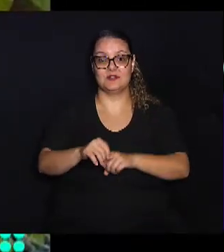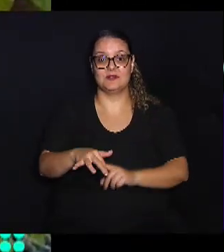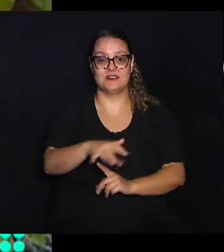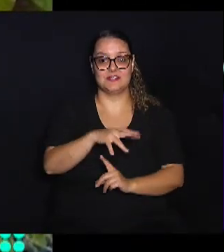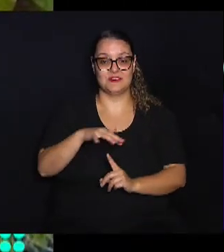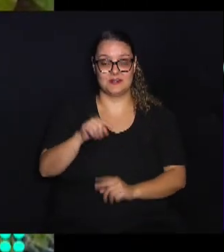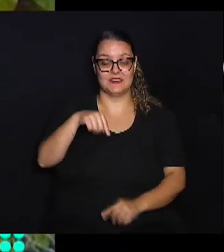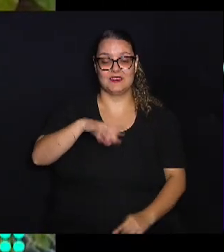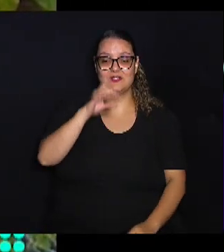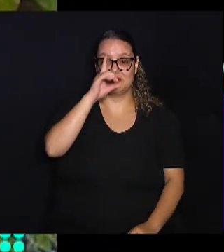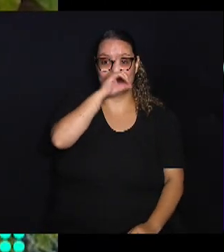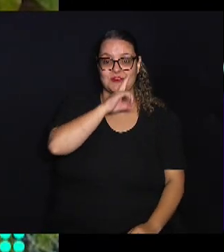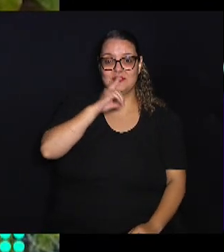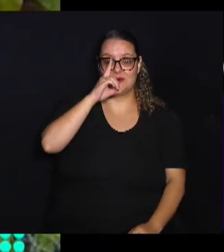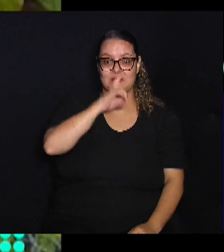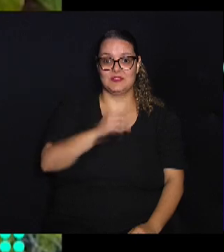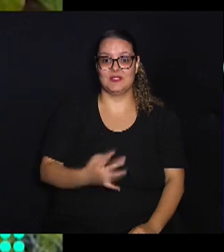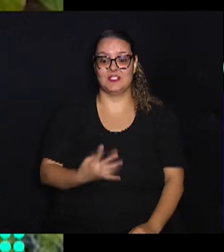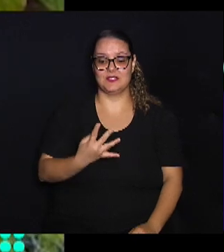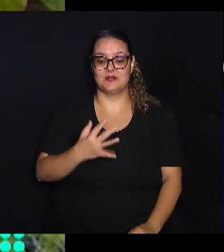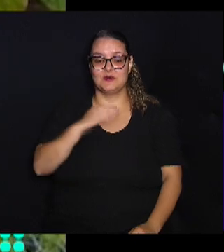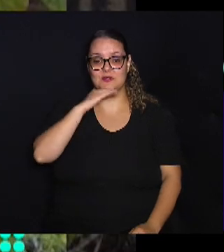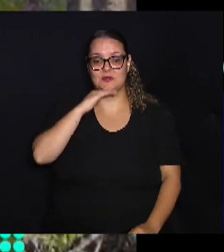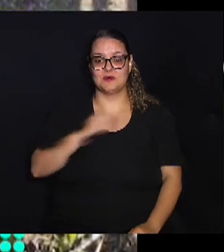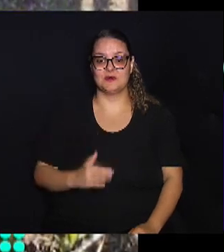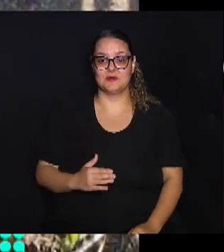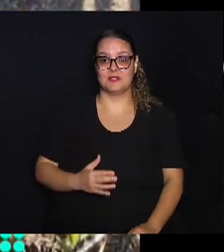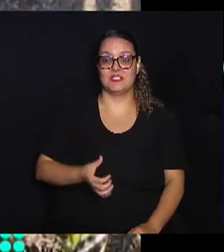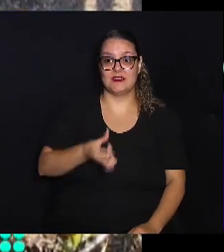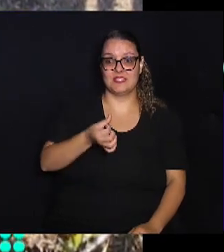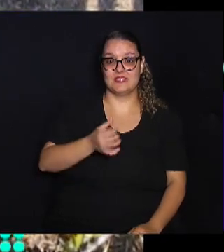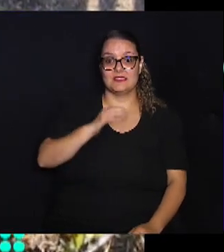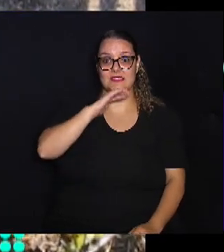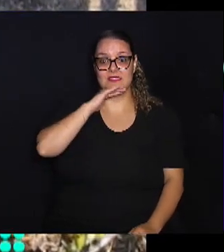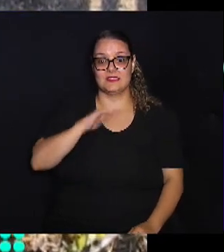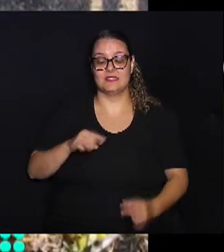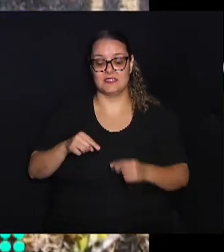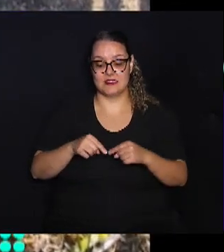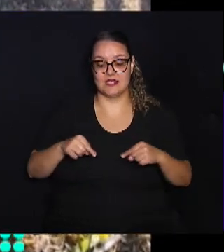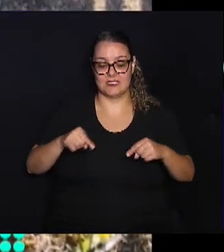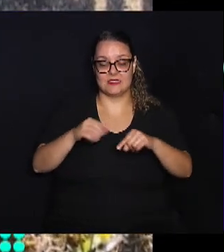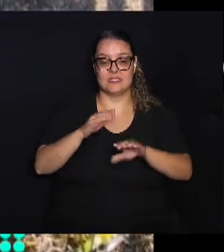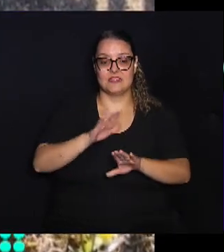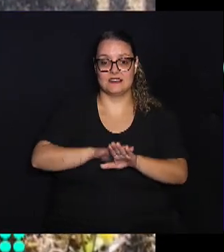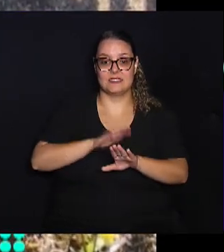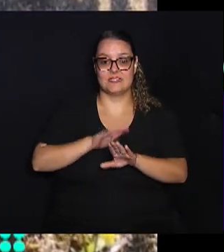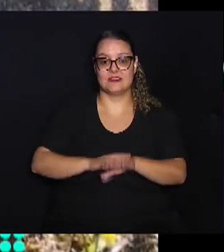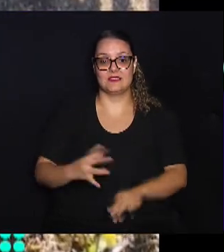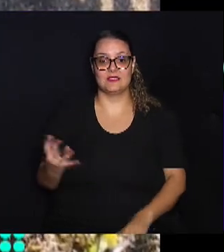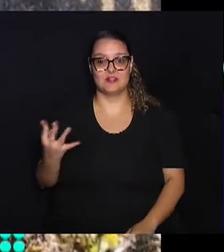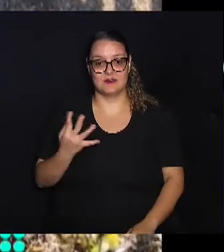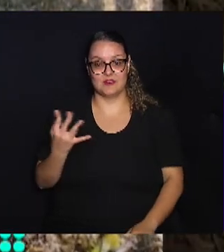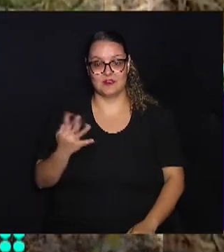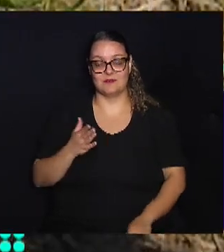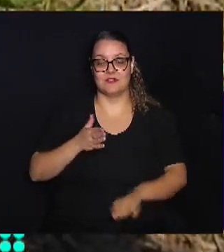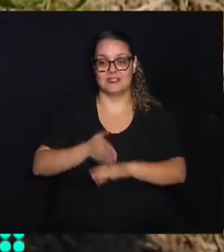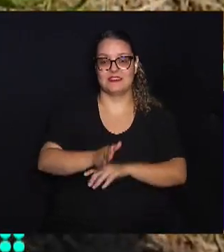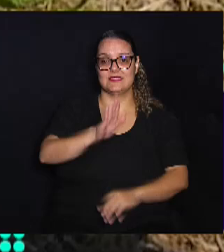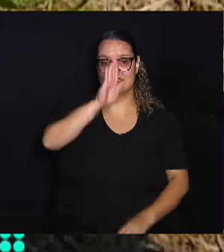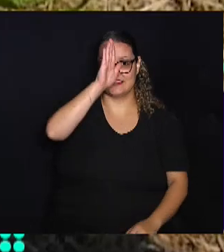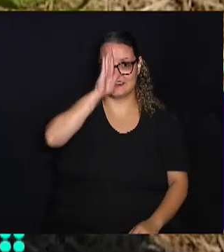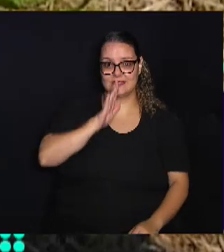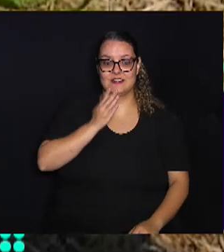neste domingo, às 4 da tarde e às 6 da tarde na Sala de Atividades 4. Entrada gratuita